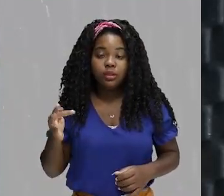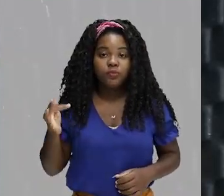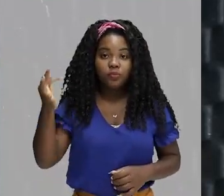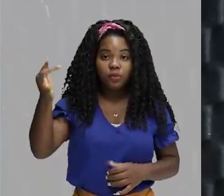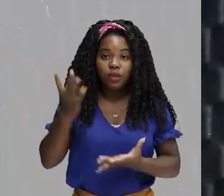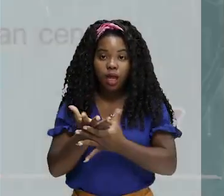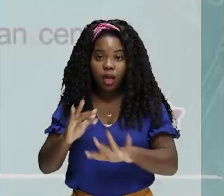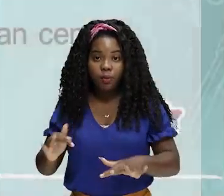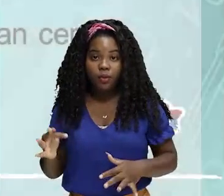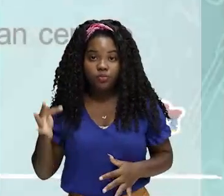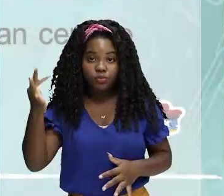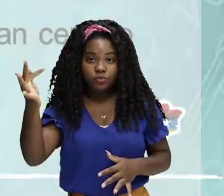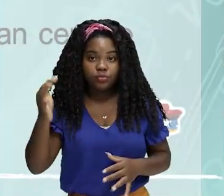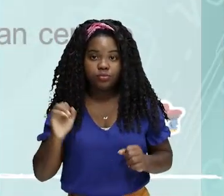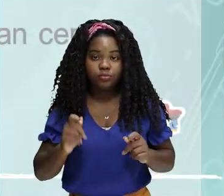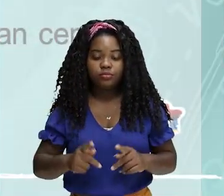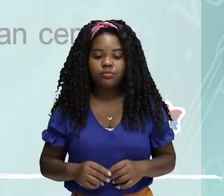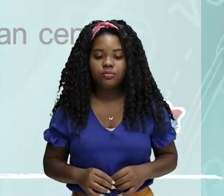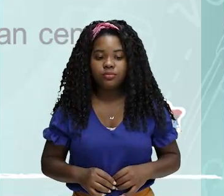futuro.